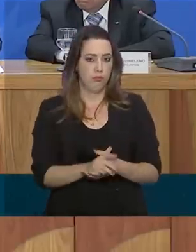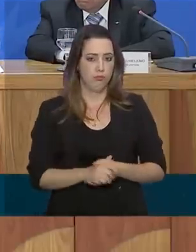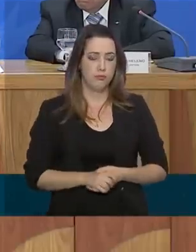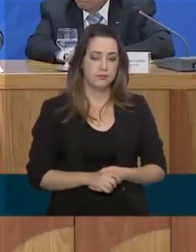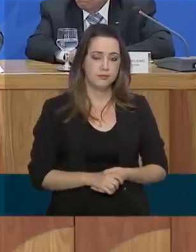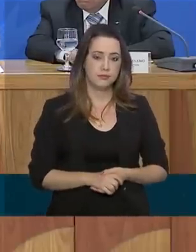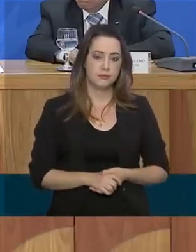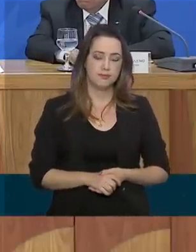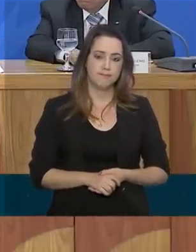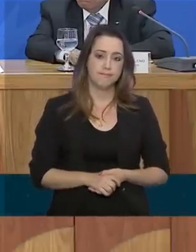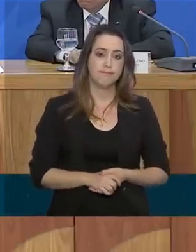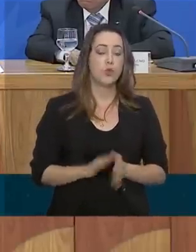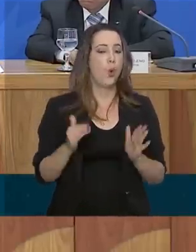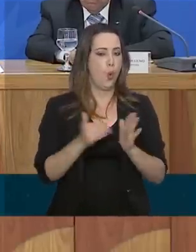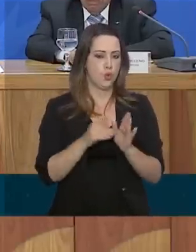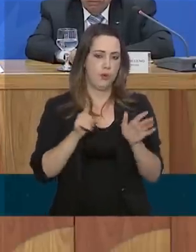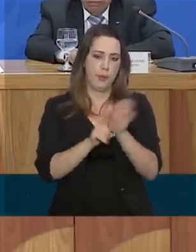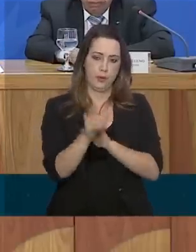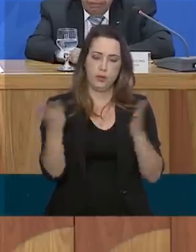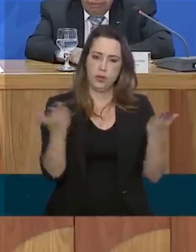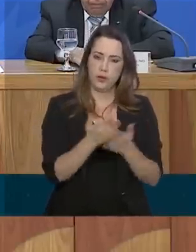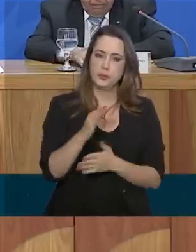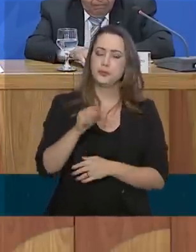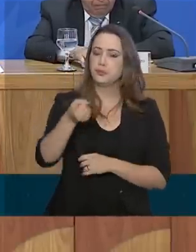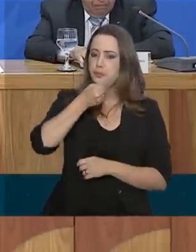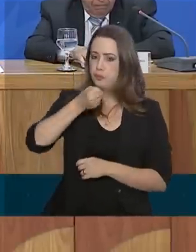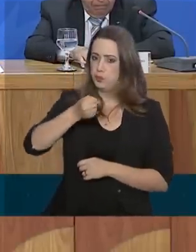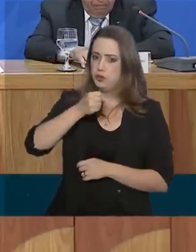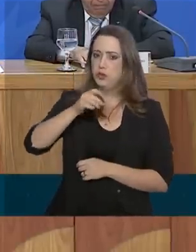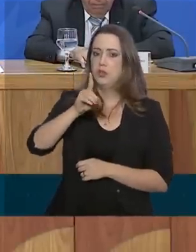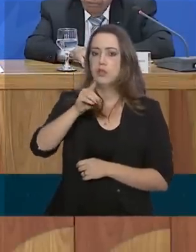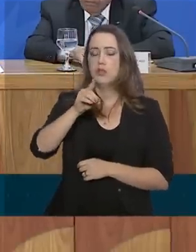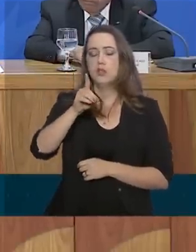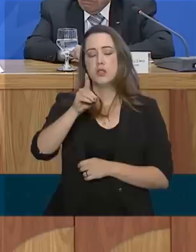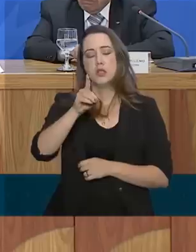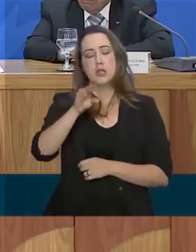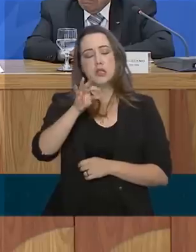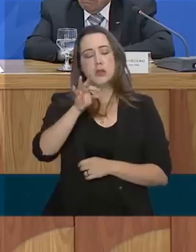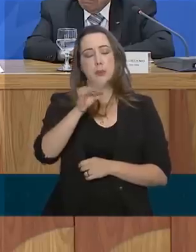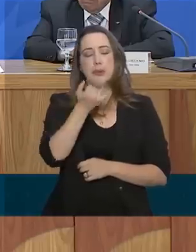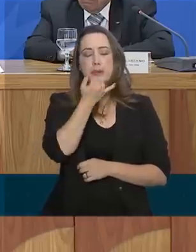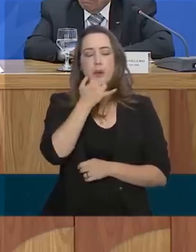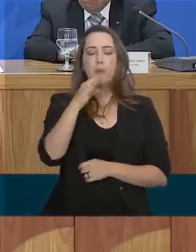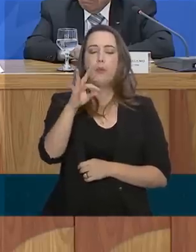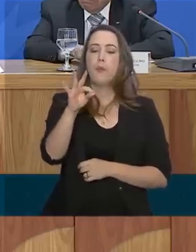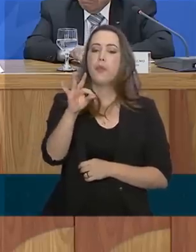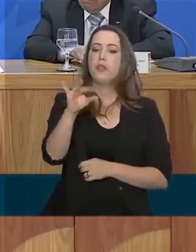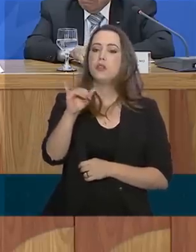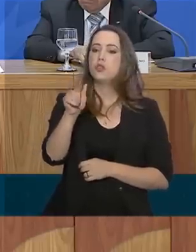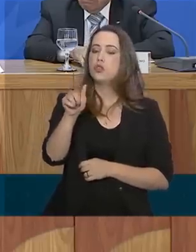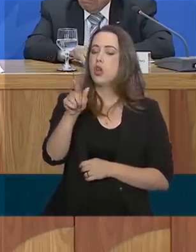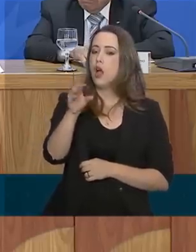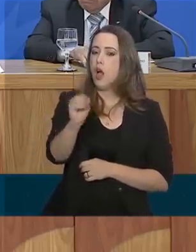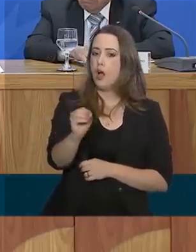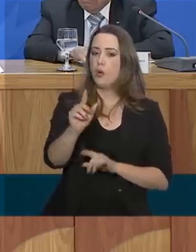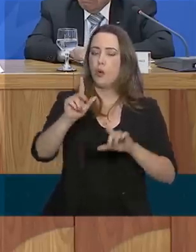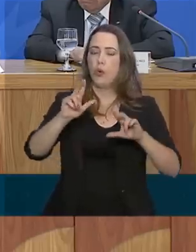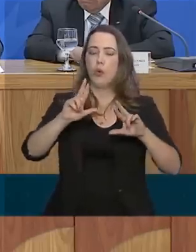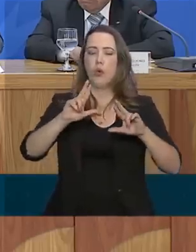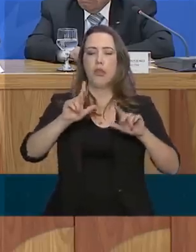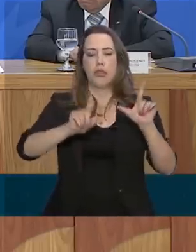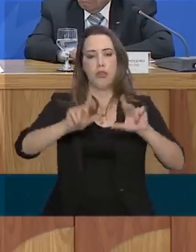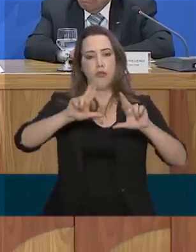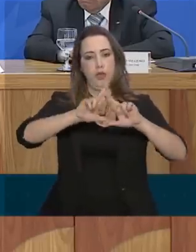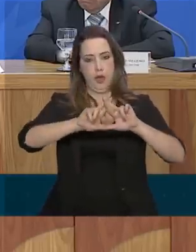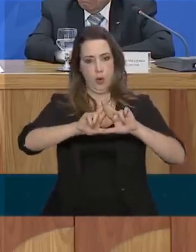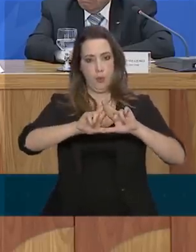oitava e última pergunta do jornalista thiago nolasco tv record presidente ministros boa tarde a